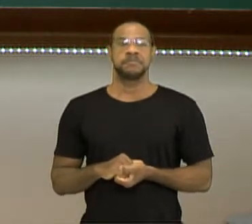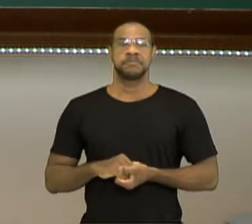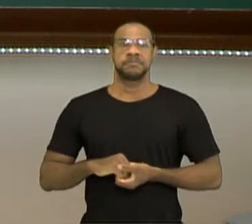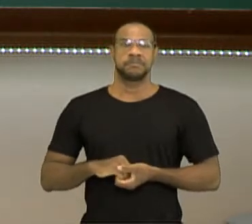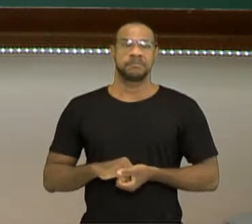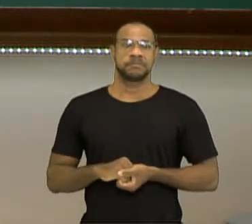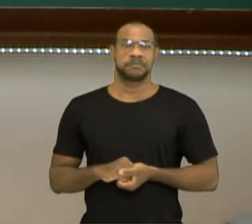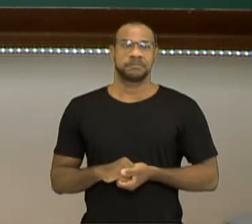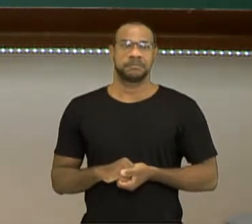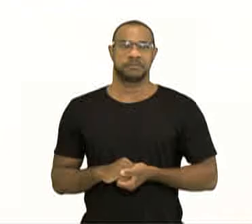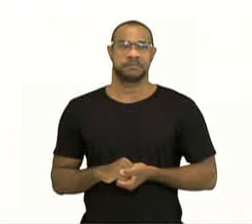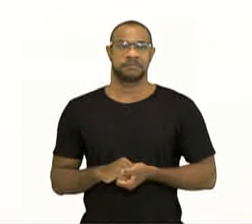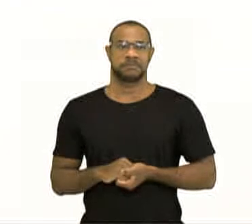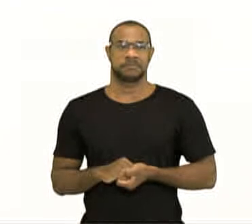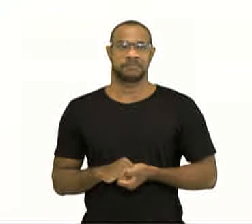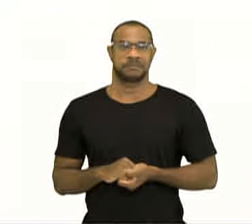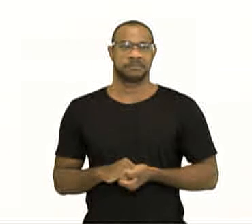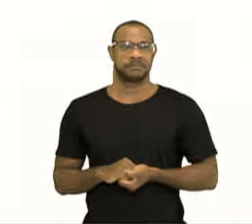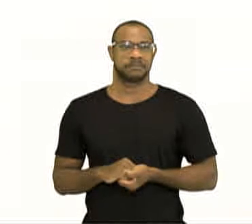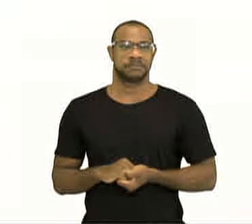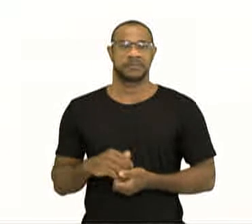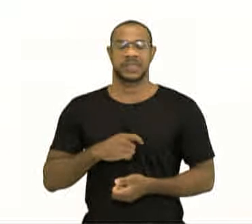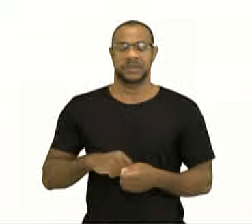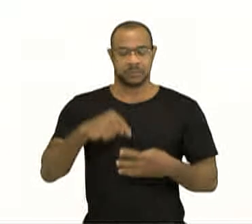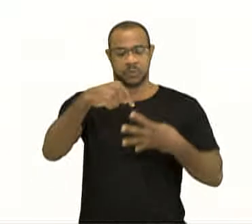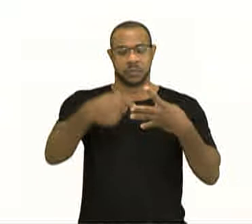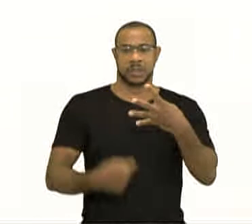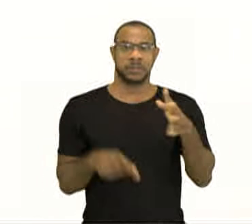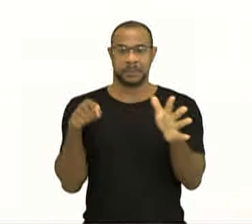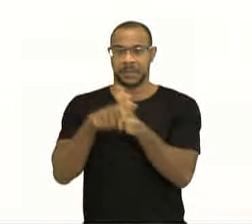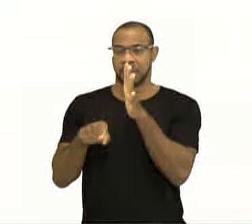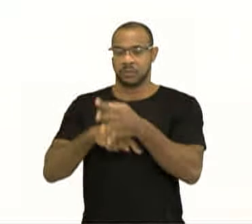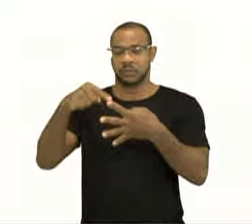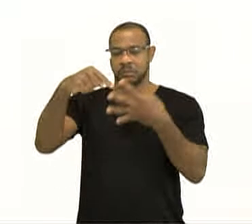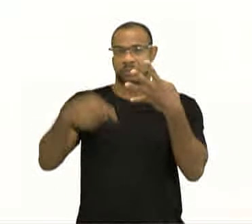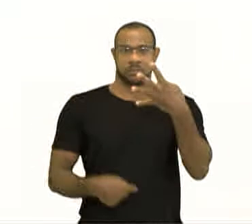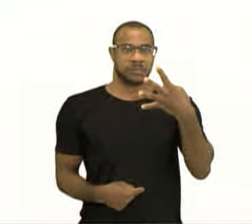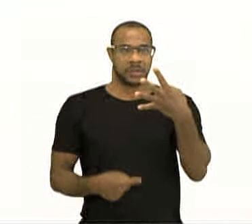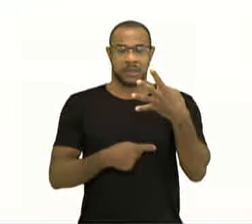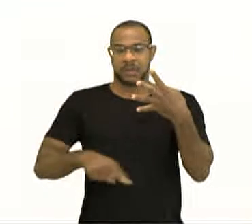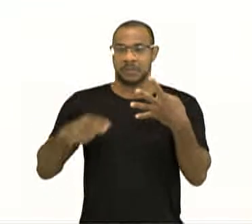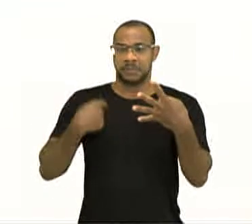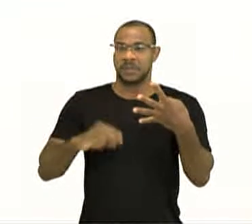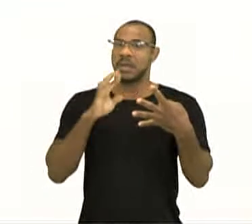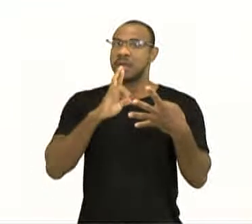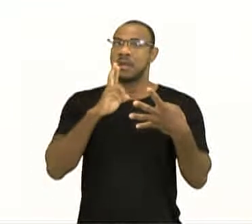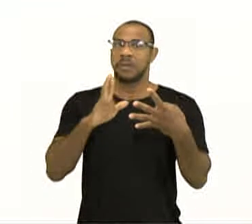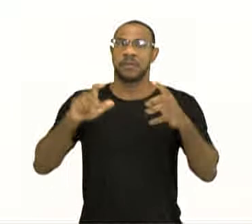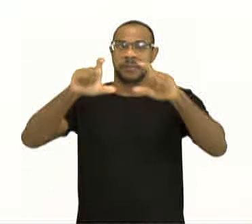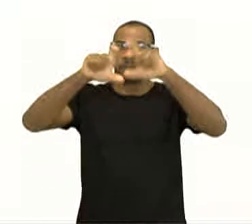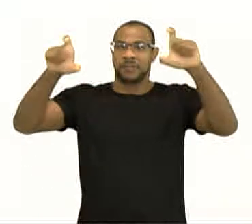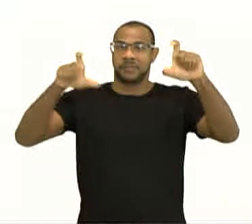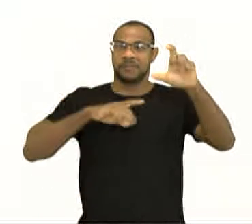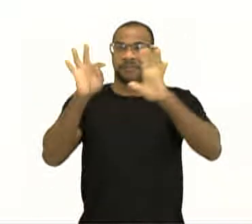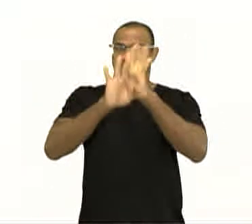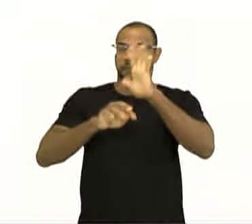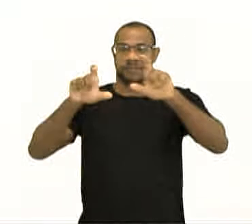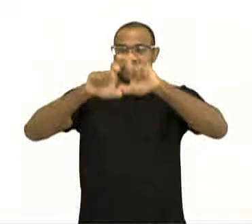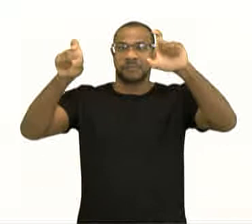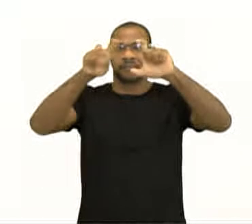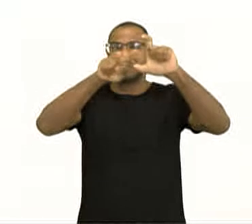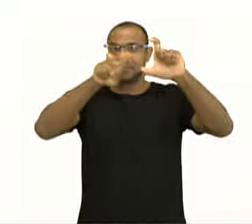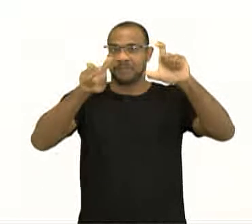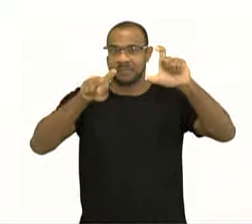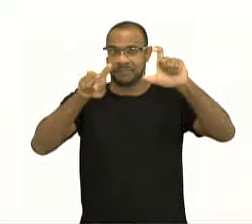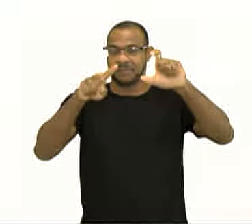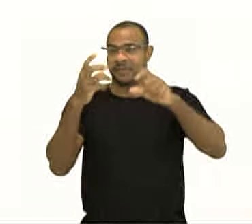detailed comprehension. Eu tenho aqui 4 perguntas para que vocês respondam sobre o texto. Eu deixei o texto aqui em cima para facilitar